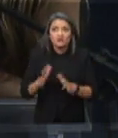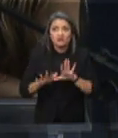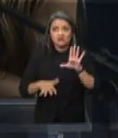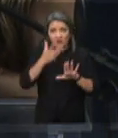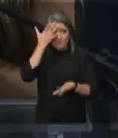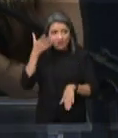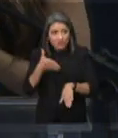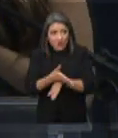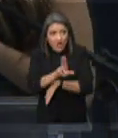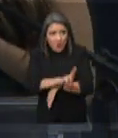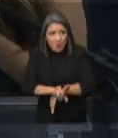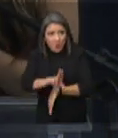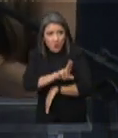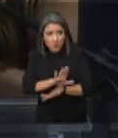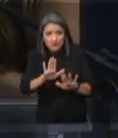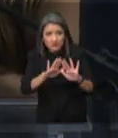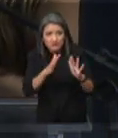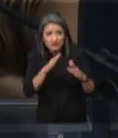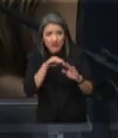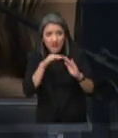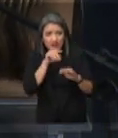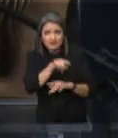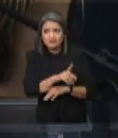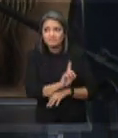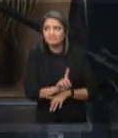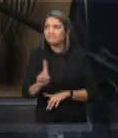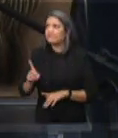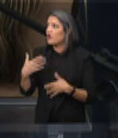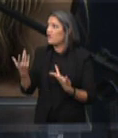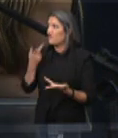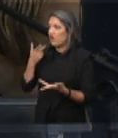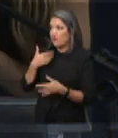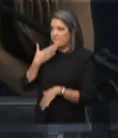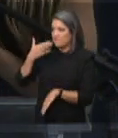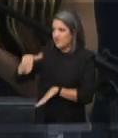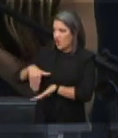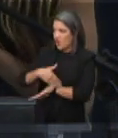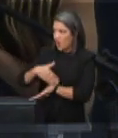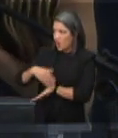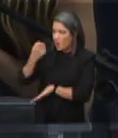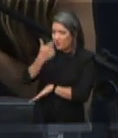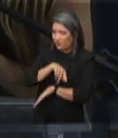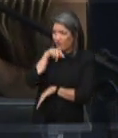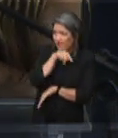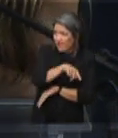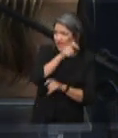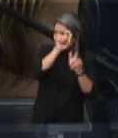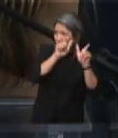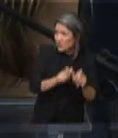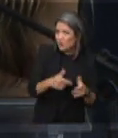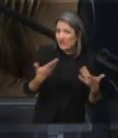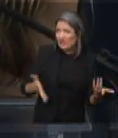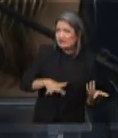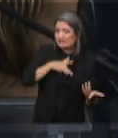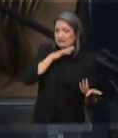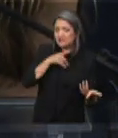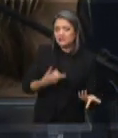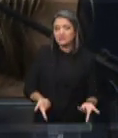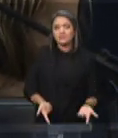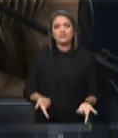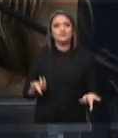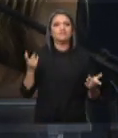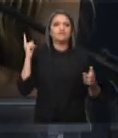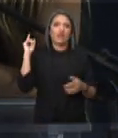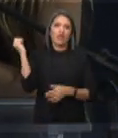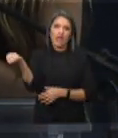usuários desse serviço Ministro nos procura dizendo que preferem as ruas aos espaços de acolhimento e acho isso de